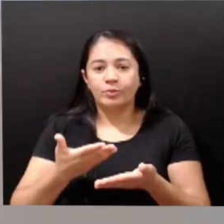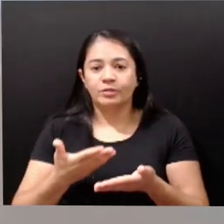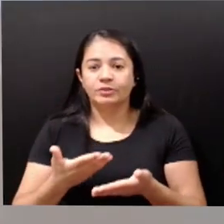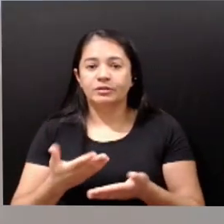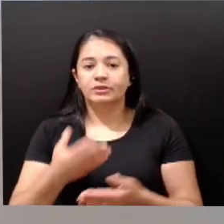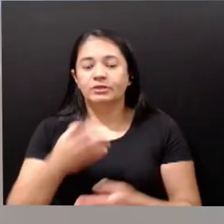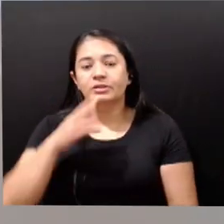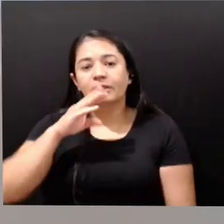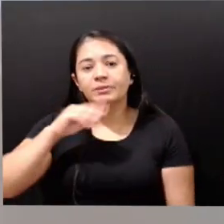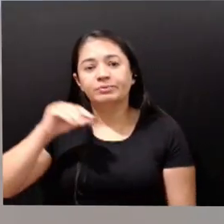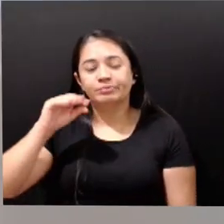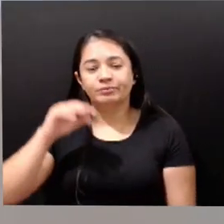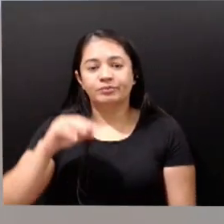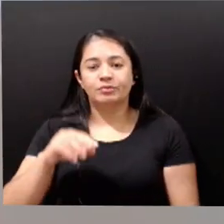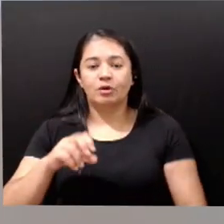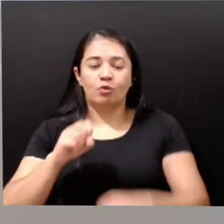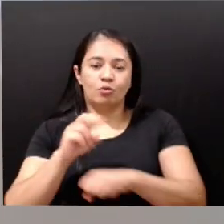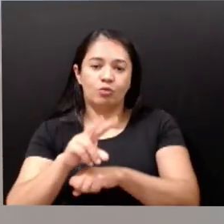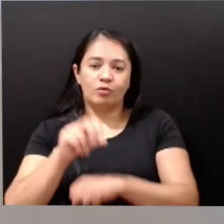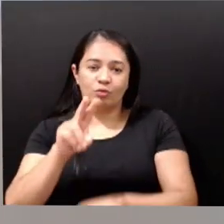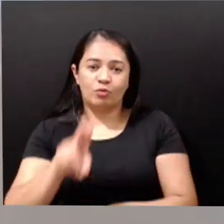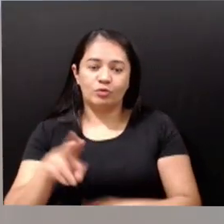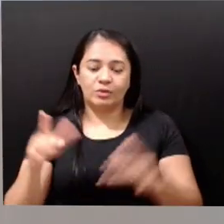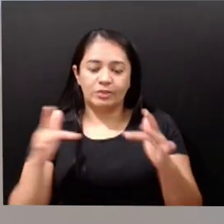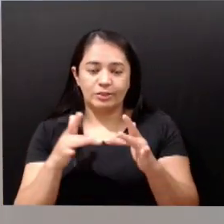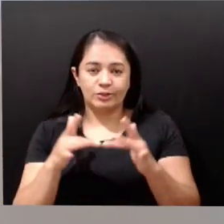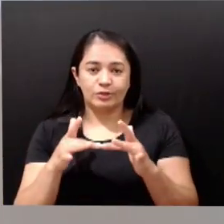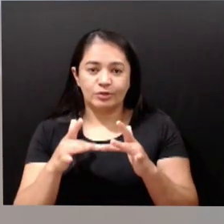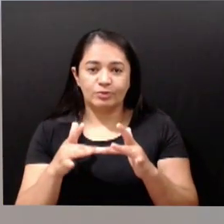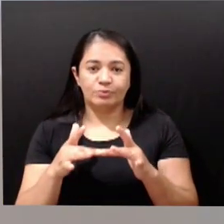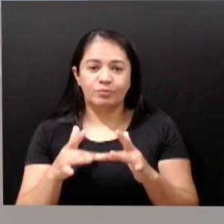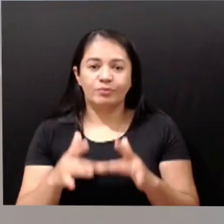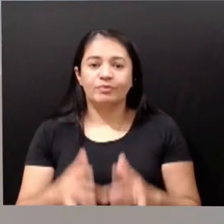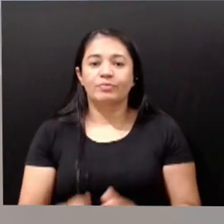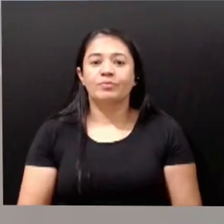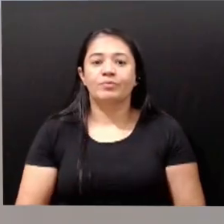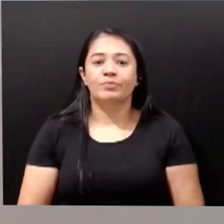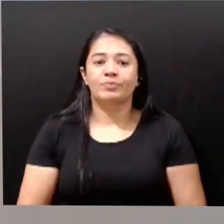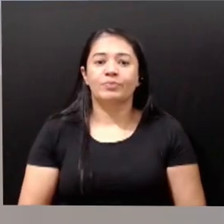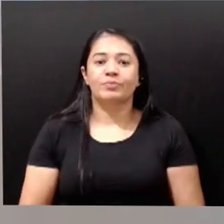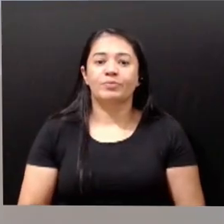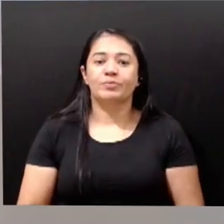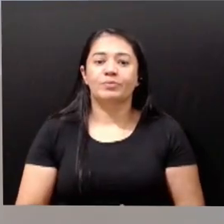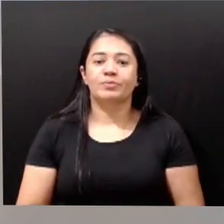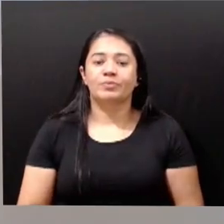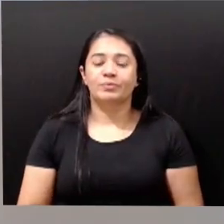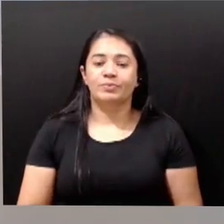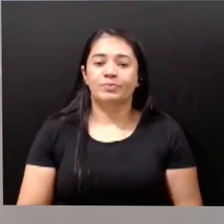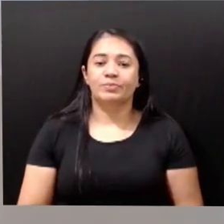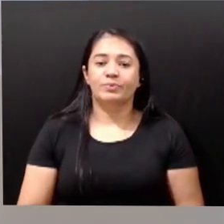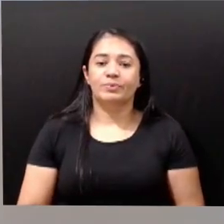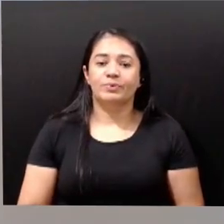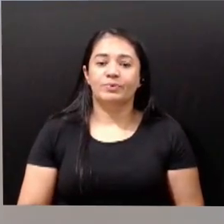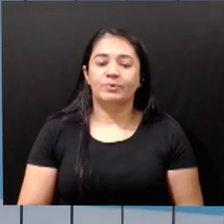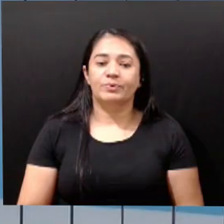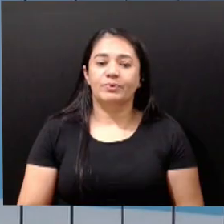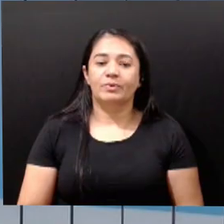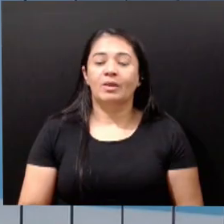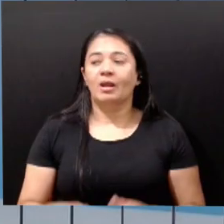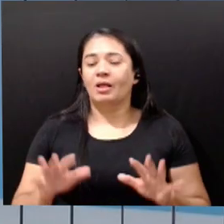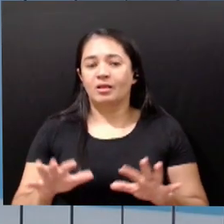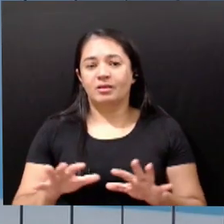que indireto, de secreções, e o vírus utiliza desse canal para espalhar na população. Doutor,